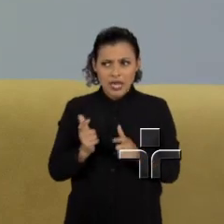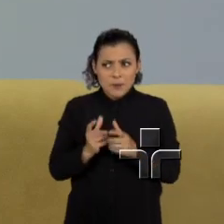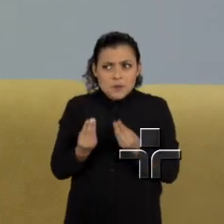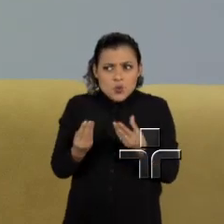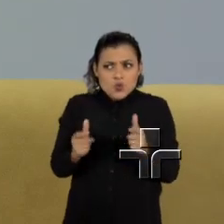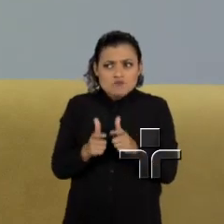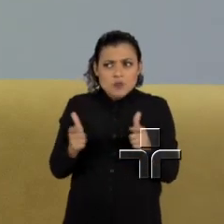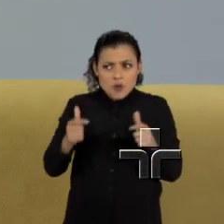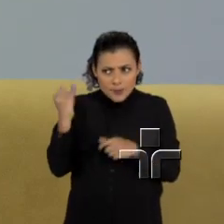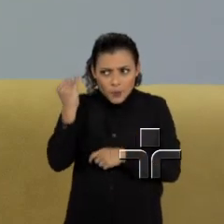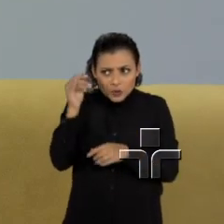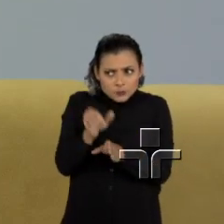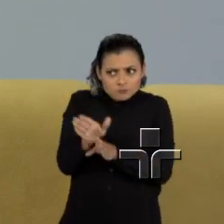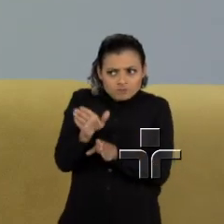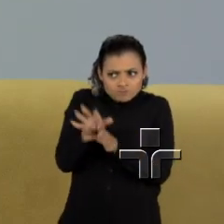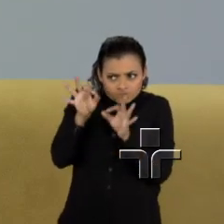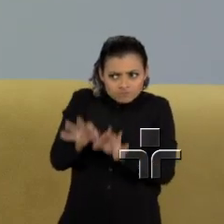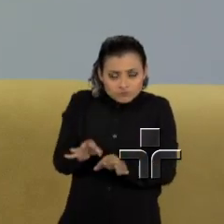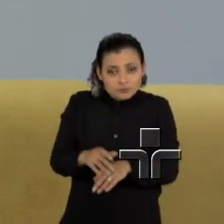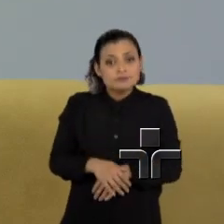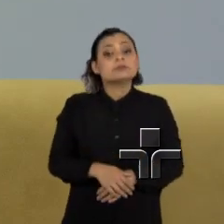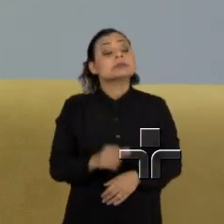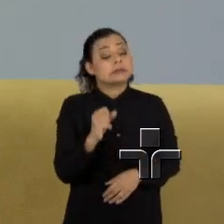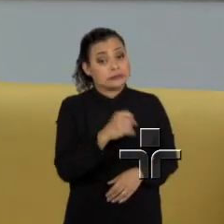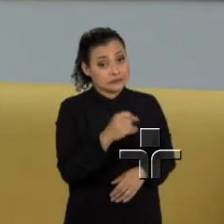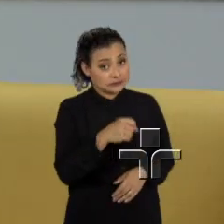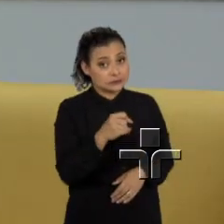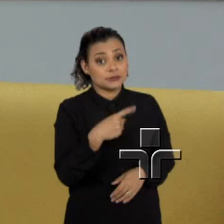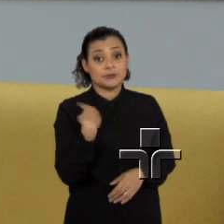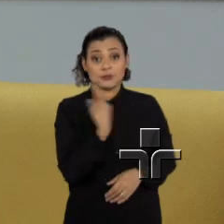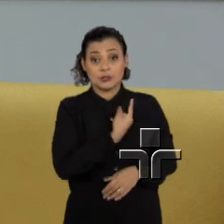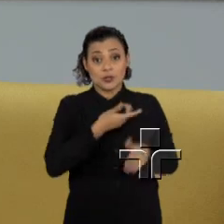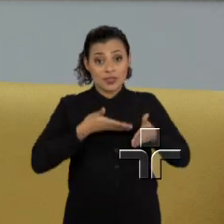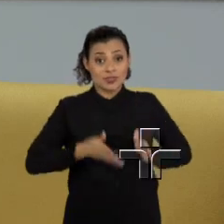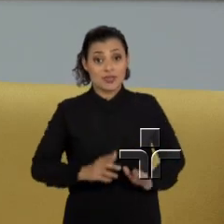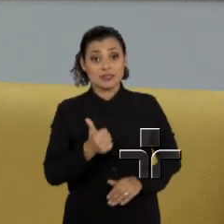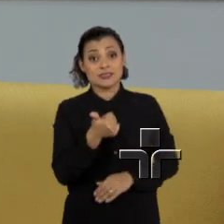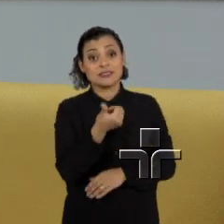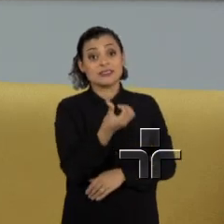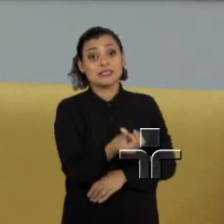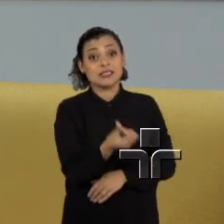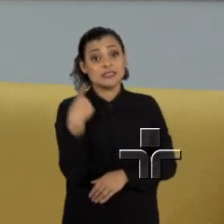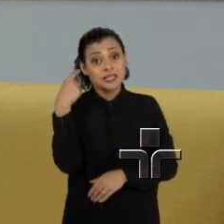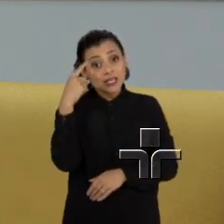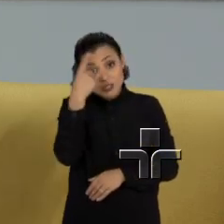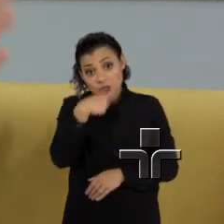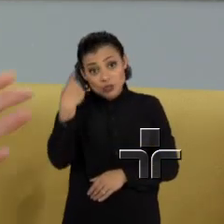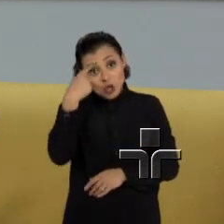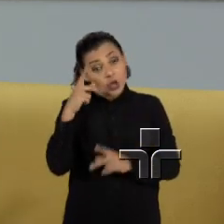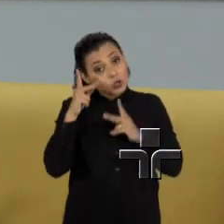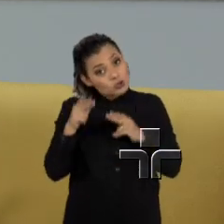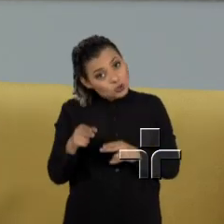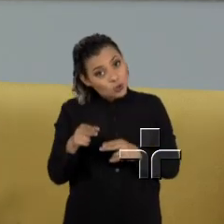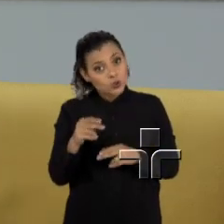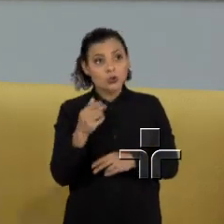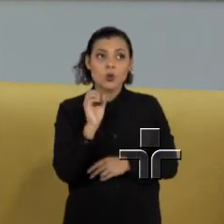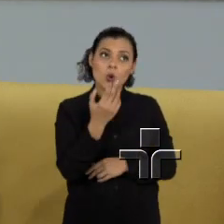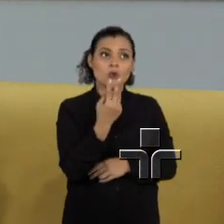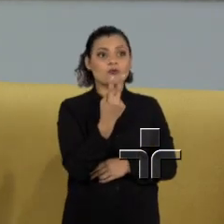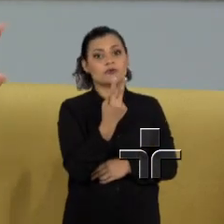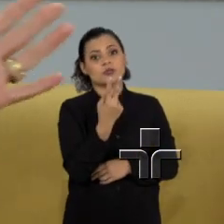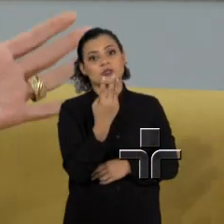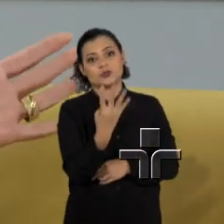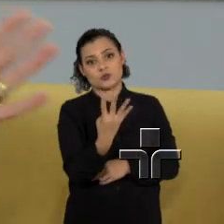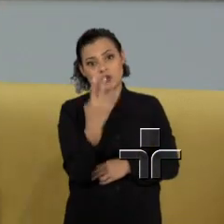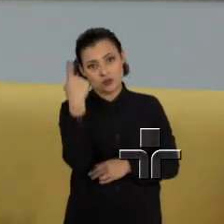a importância? Aumenta ainda mais, porque quando a gente nasce, são 16 horas de sono por noite, ou nas 24 horas. Um bebê,